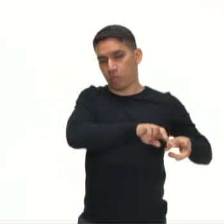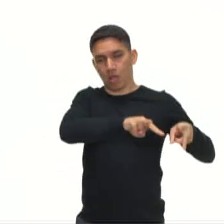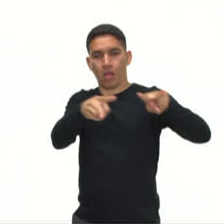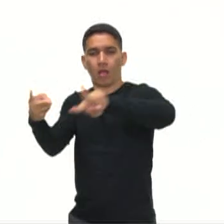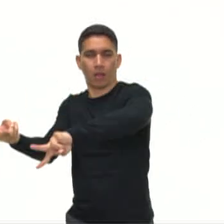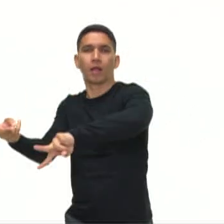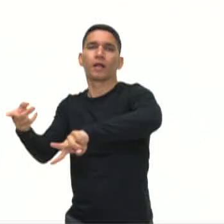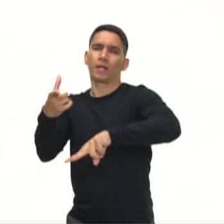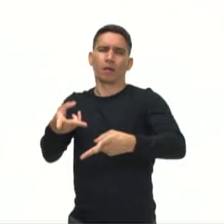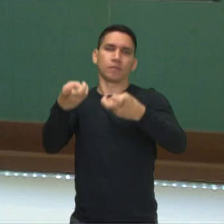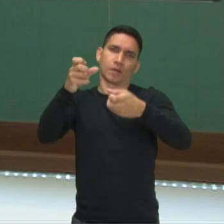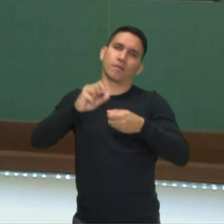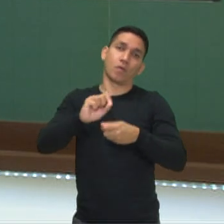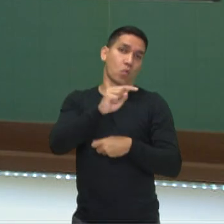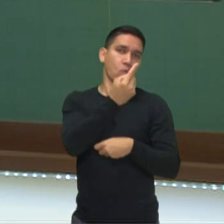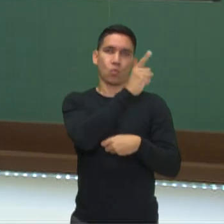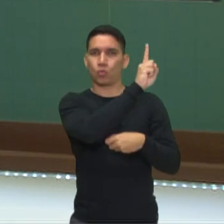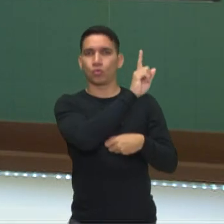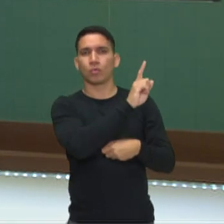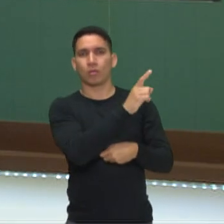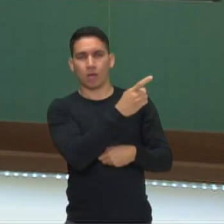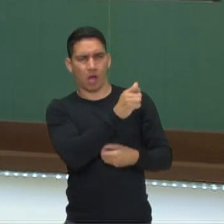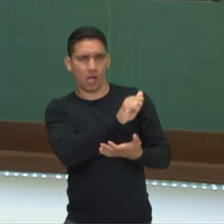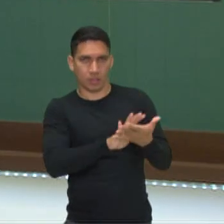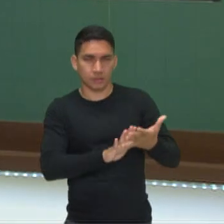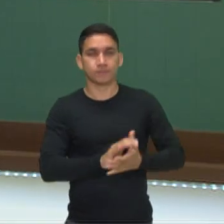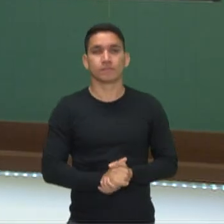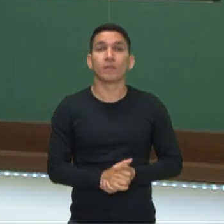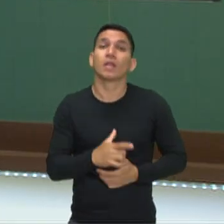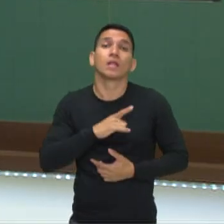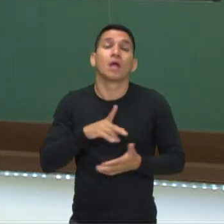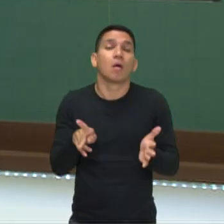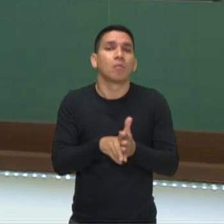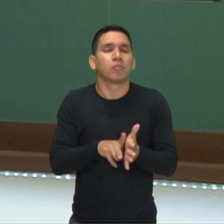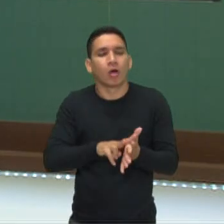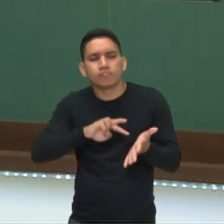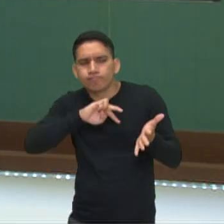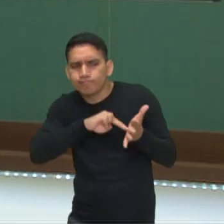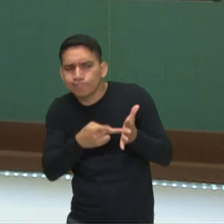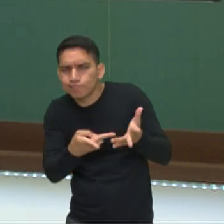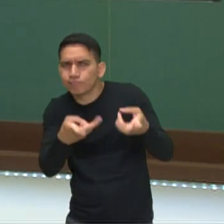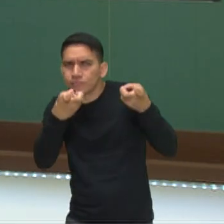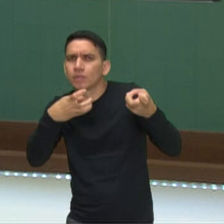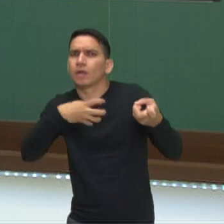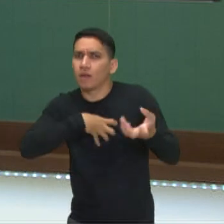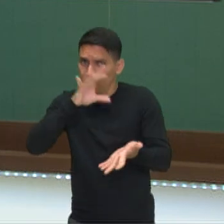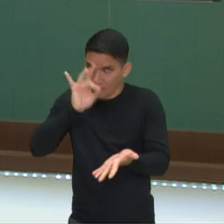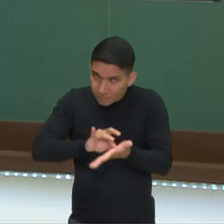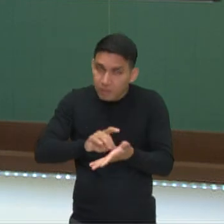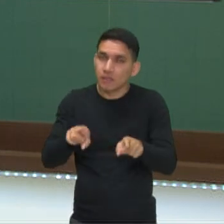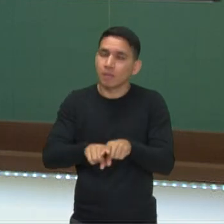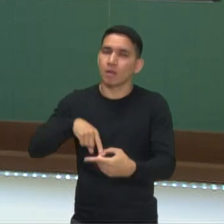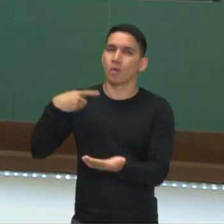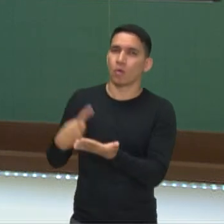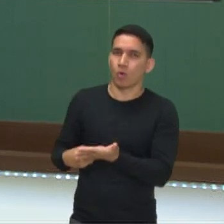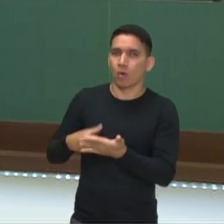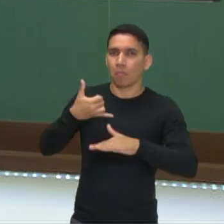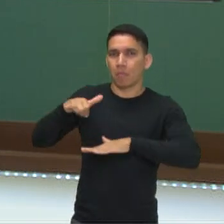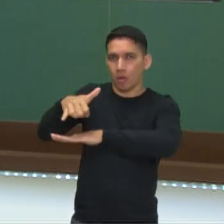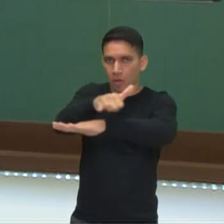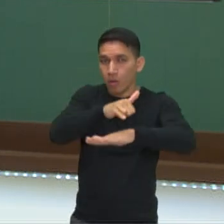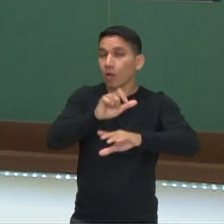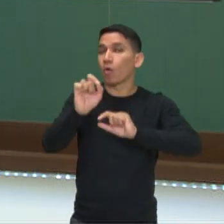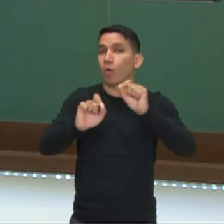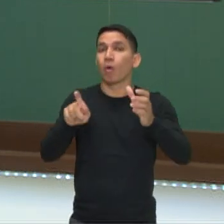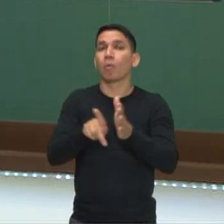condutor, como nós fizemos no último exercício, e que há um sentido real e um sentido convencional da corrente elétrica, que é o